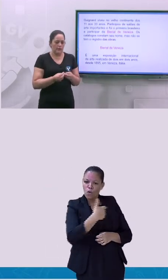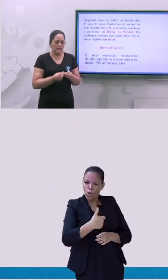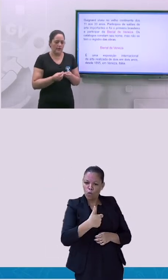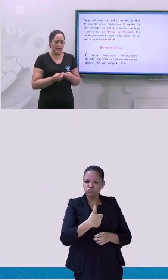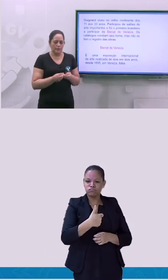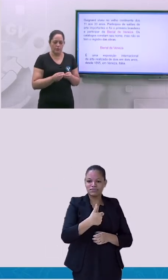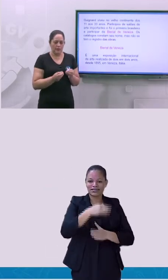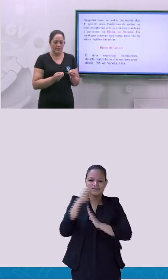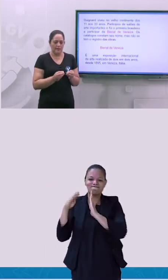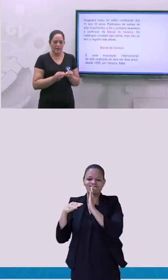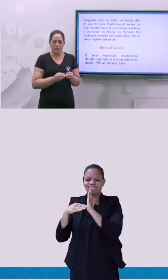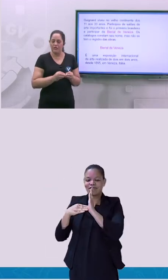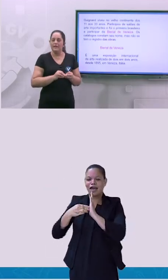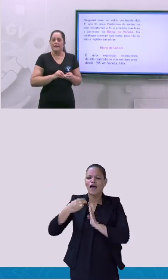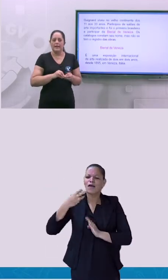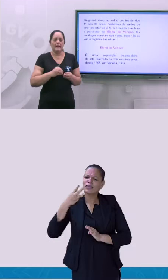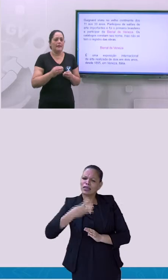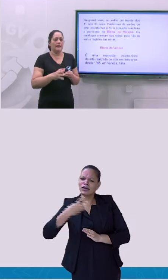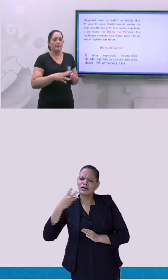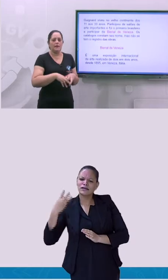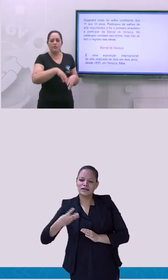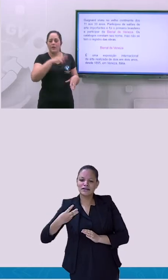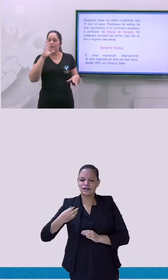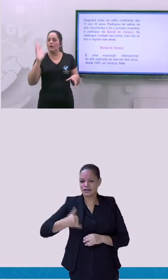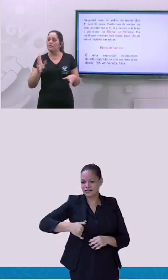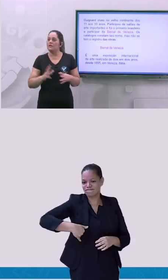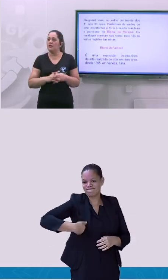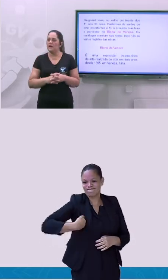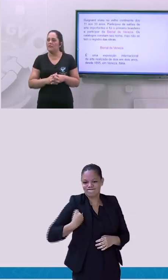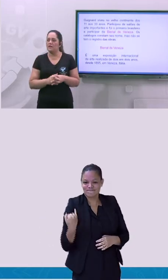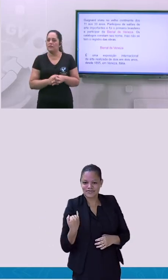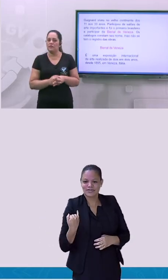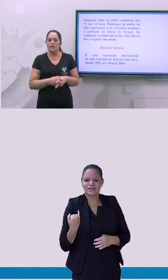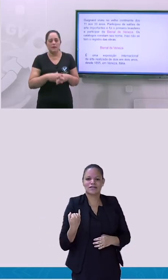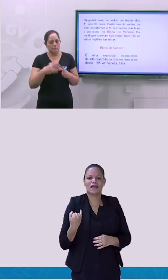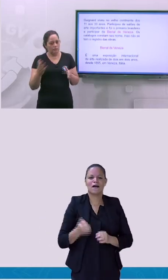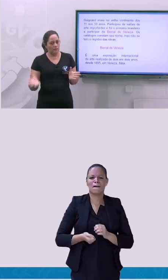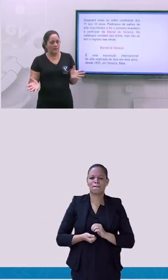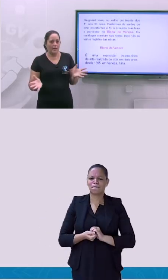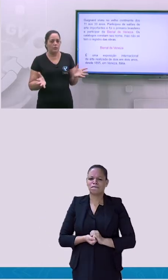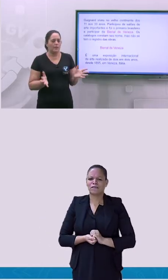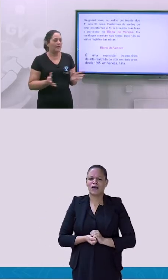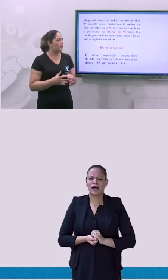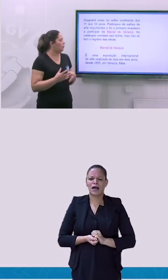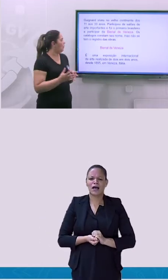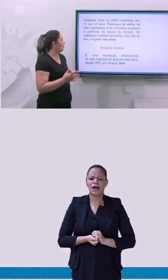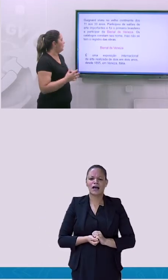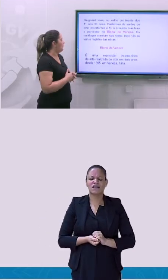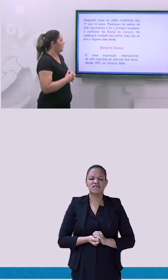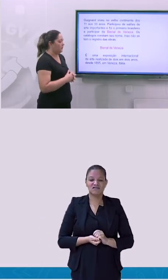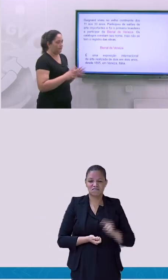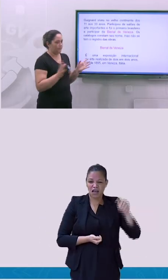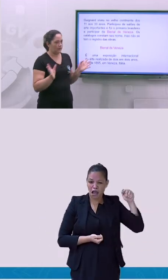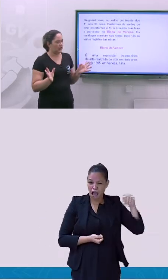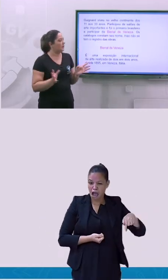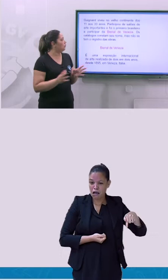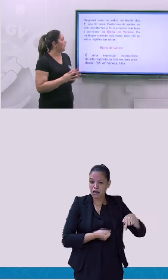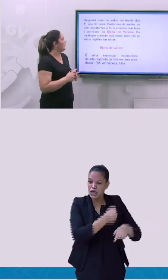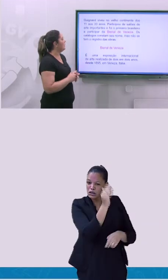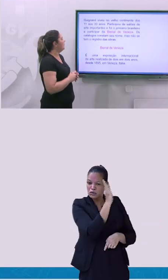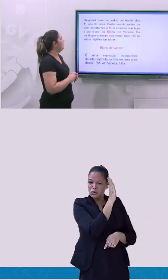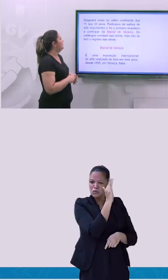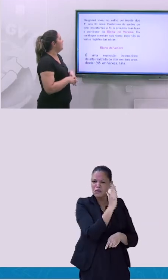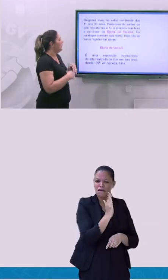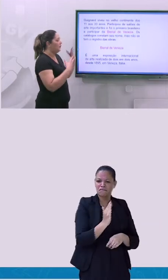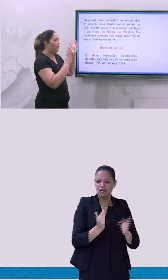entrou ali já um adolescente lá na Alemanha e foi até os 33 anos. Saiu do Brasil jovem, praticamente